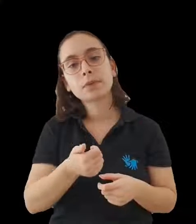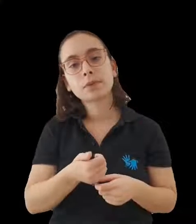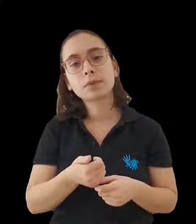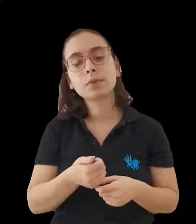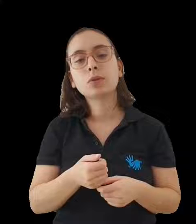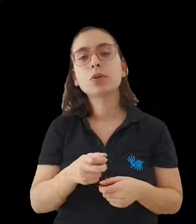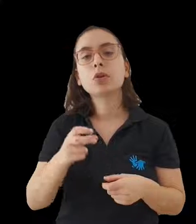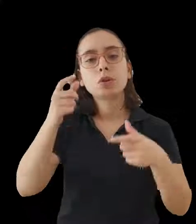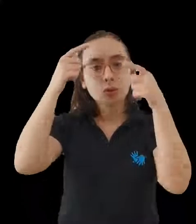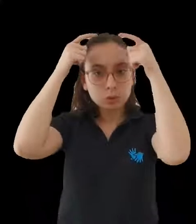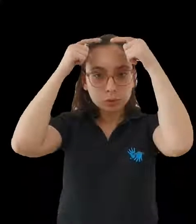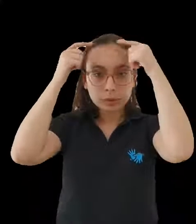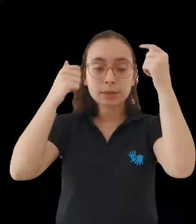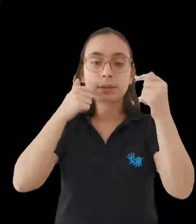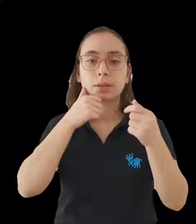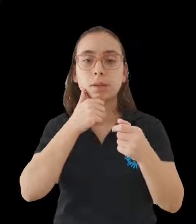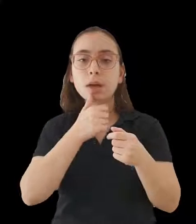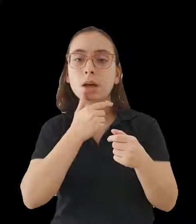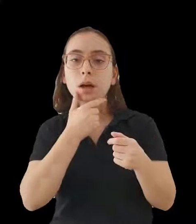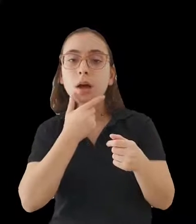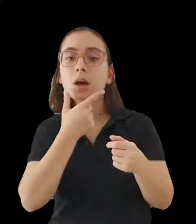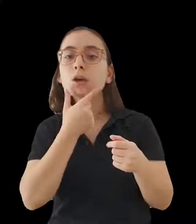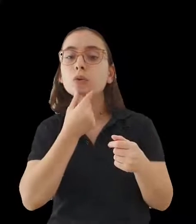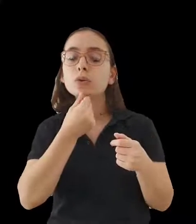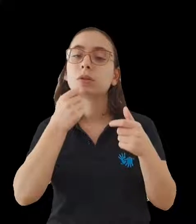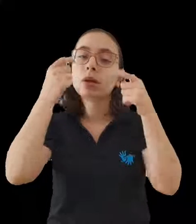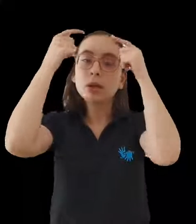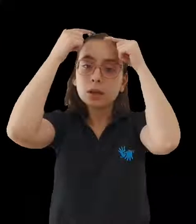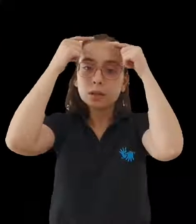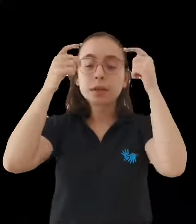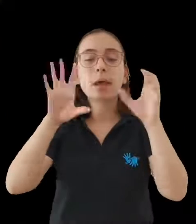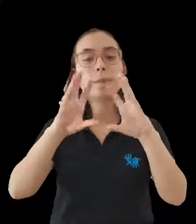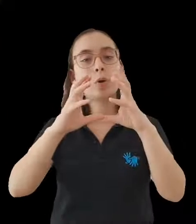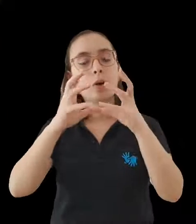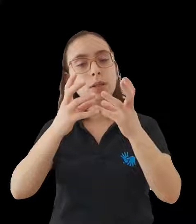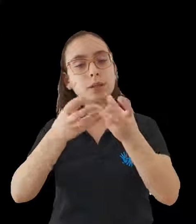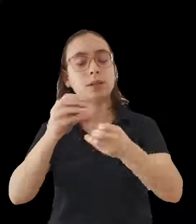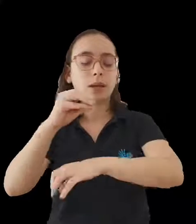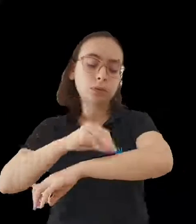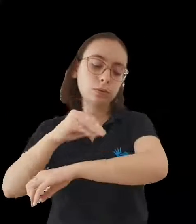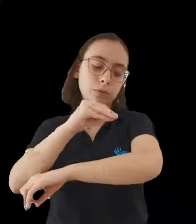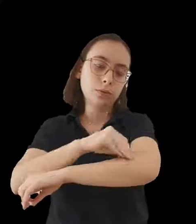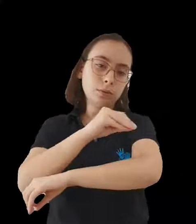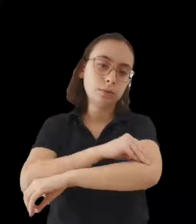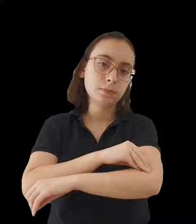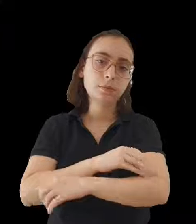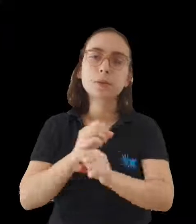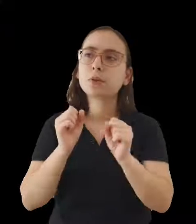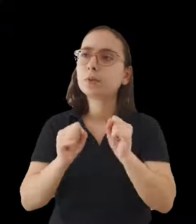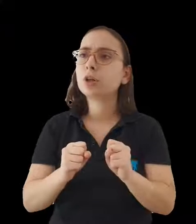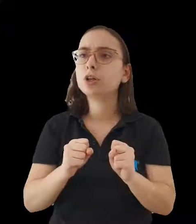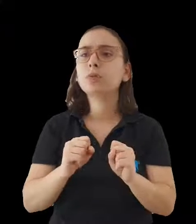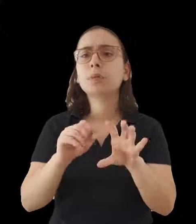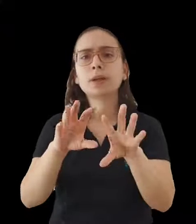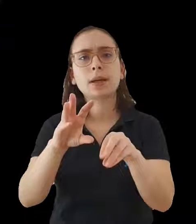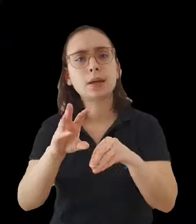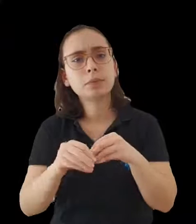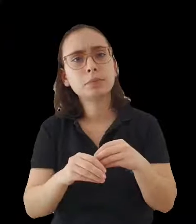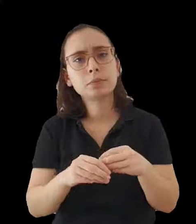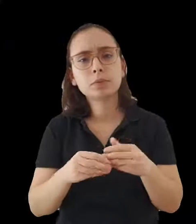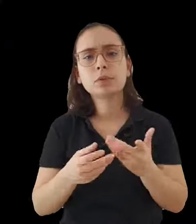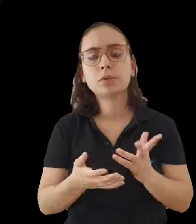rei, o sapo e a bolinha, tá? Aí alguém pode pegar aí para mim, por favor?